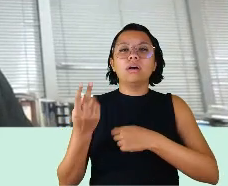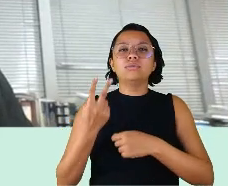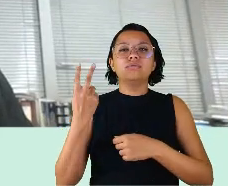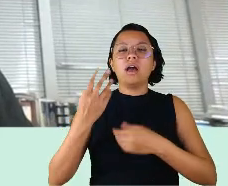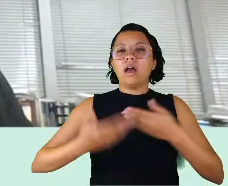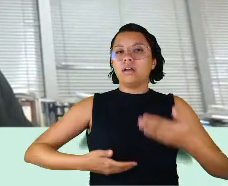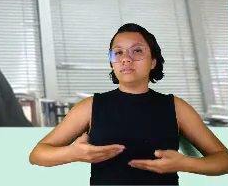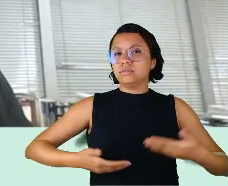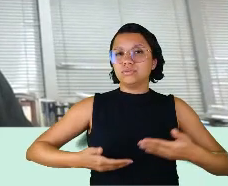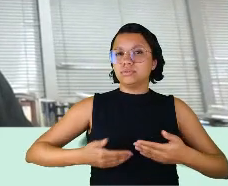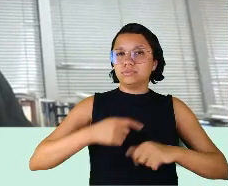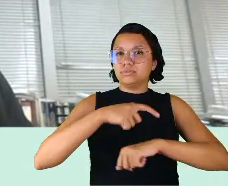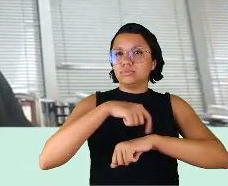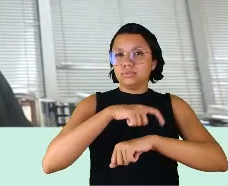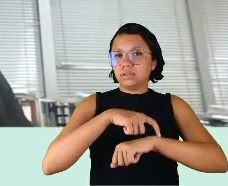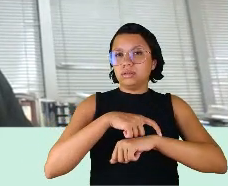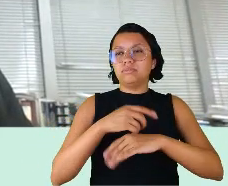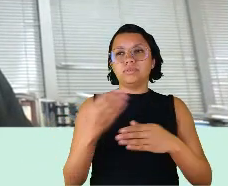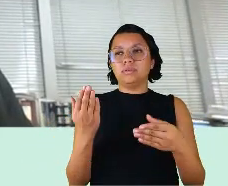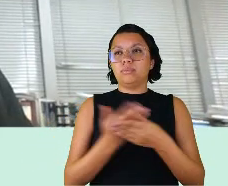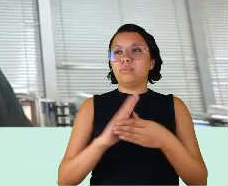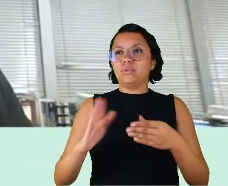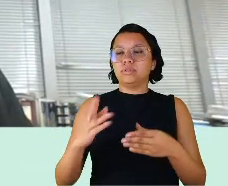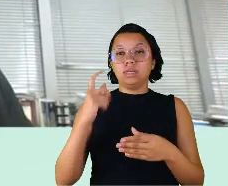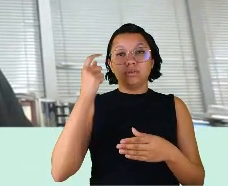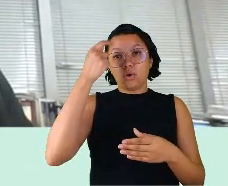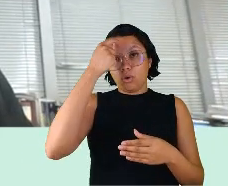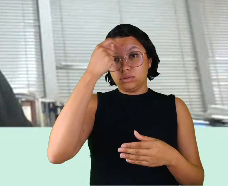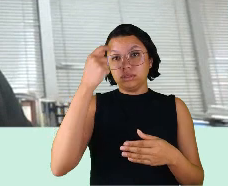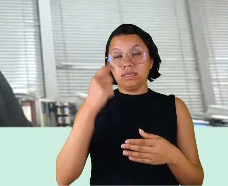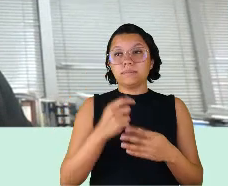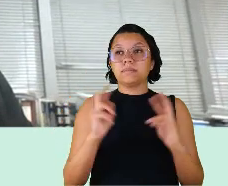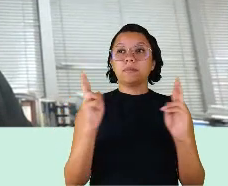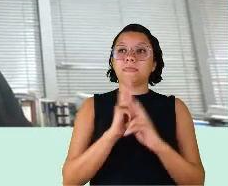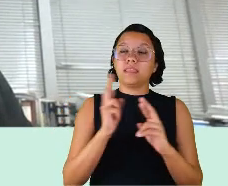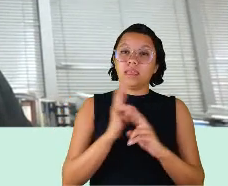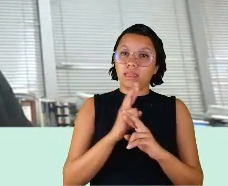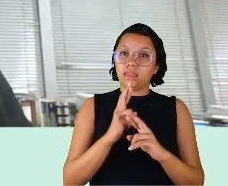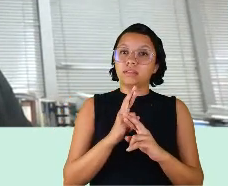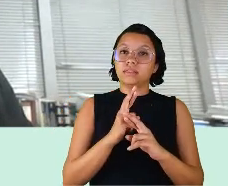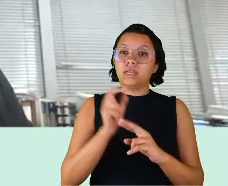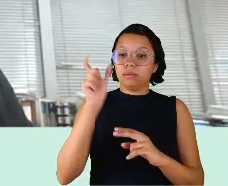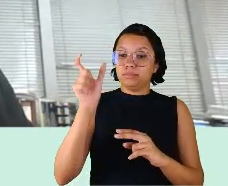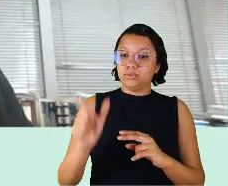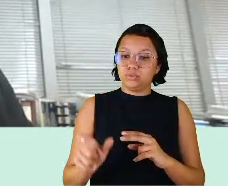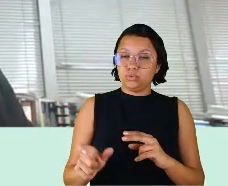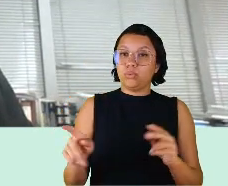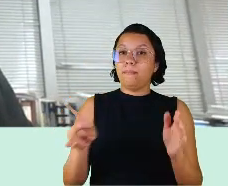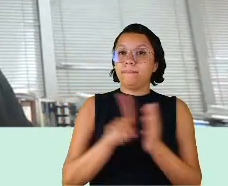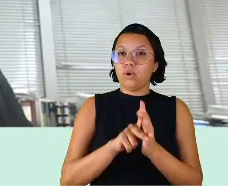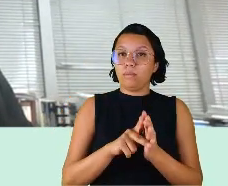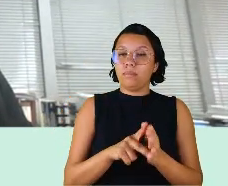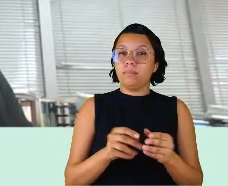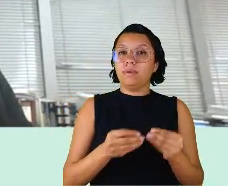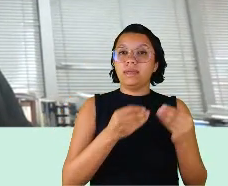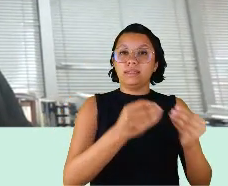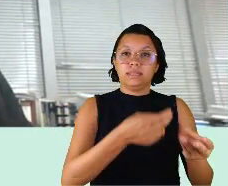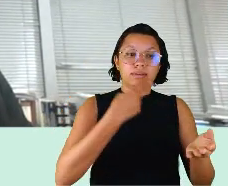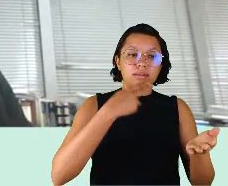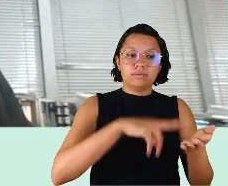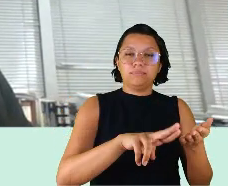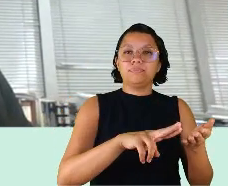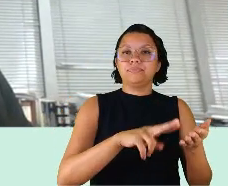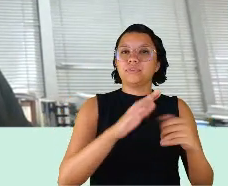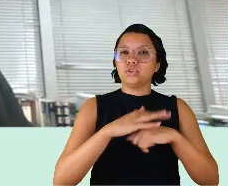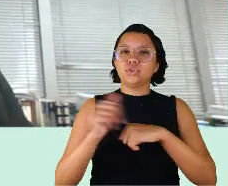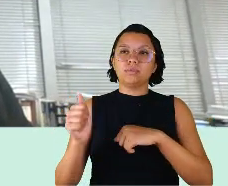racionais, né? Aliás, com relação aos oficiais de justiça, a doutora Renata teve uma